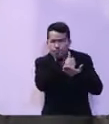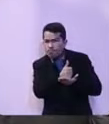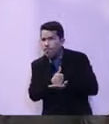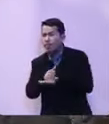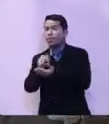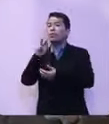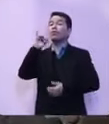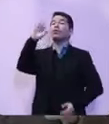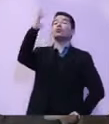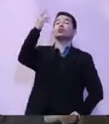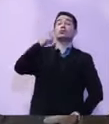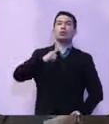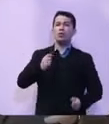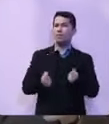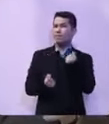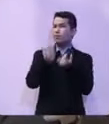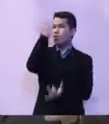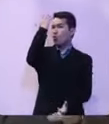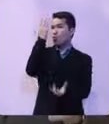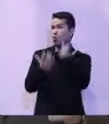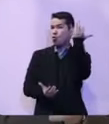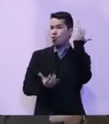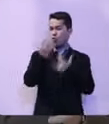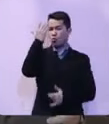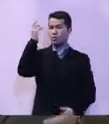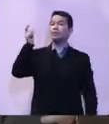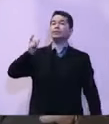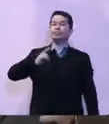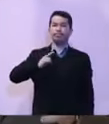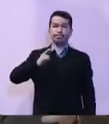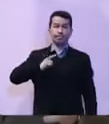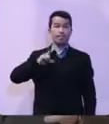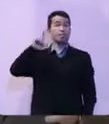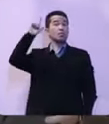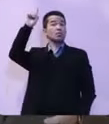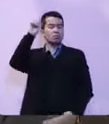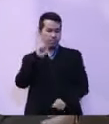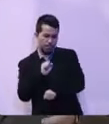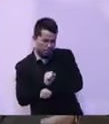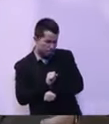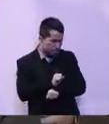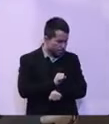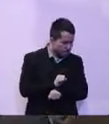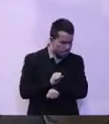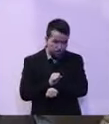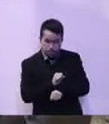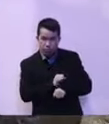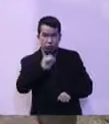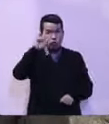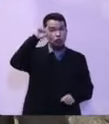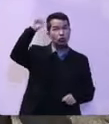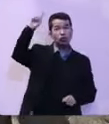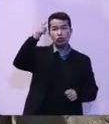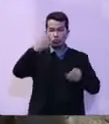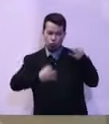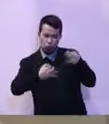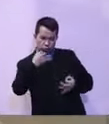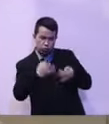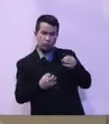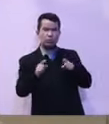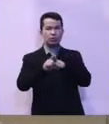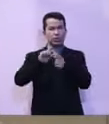sendo guardados para o dia do julgamento e da destruição dos que não querem saber de